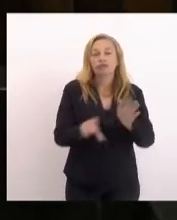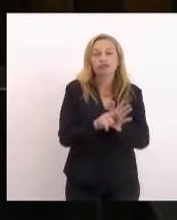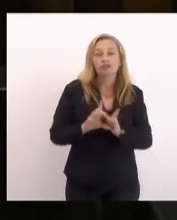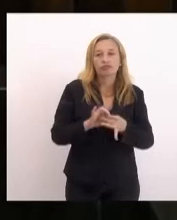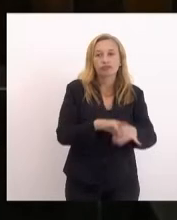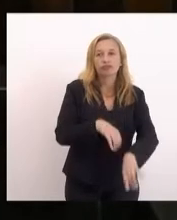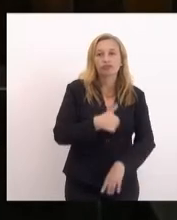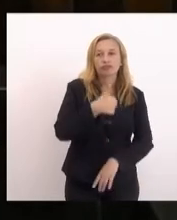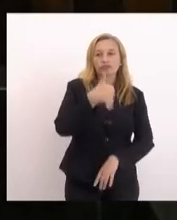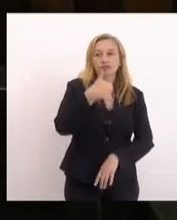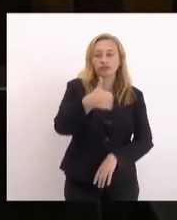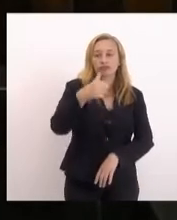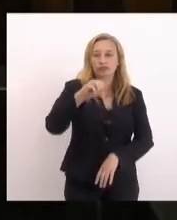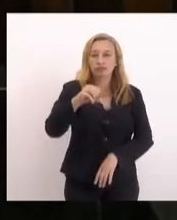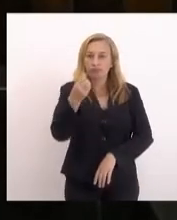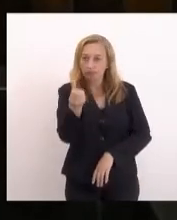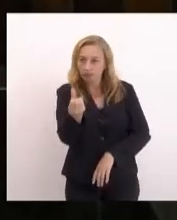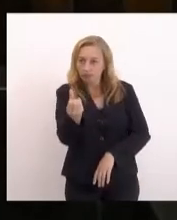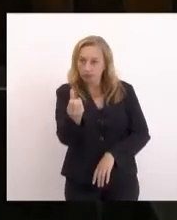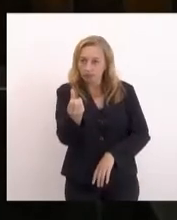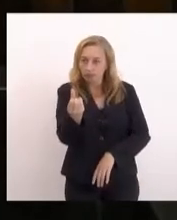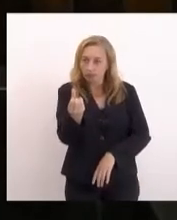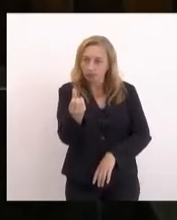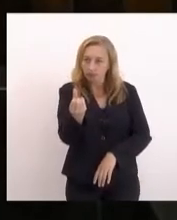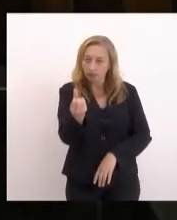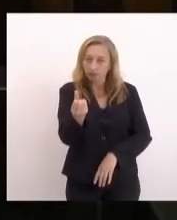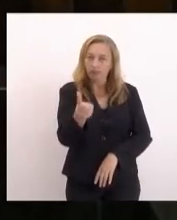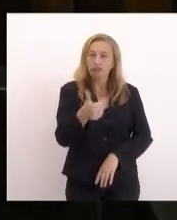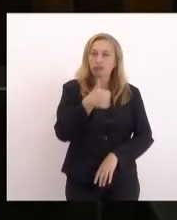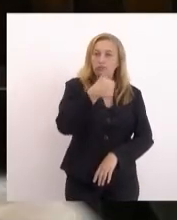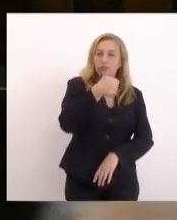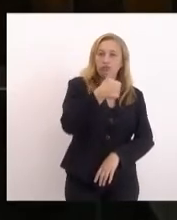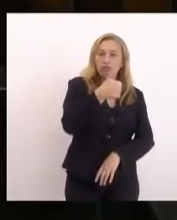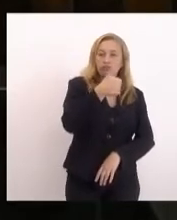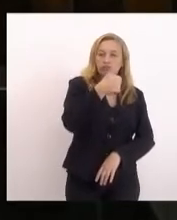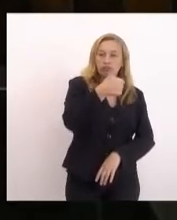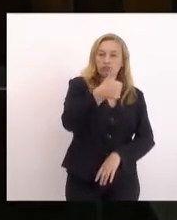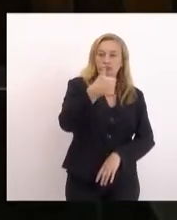Complementar 106 de 2003,